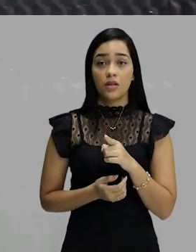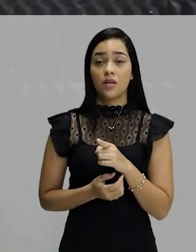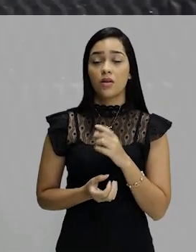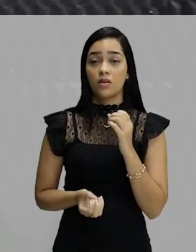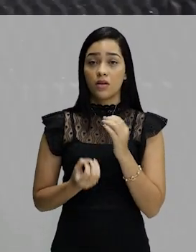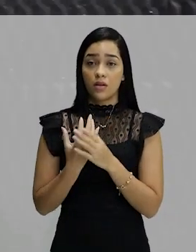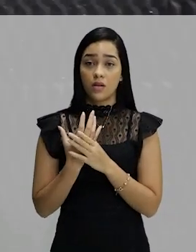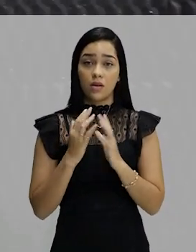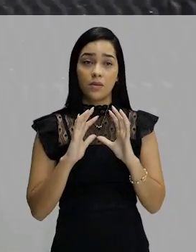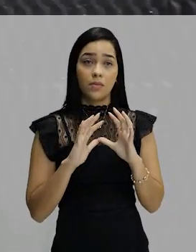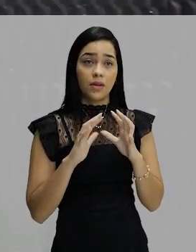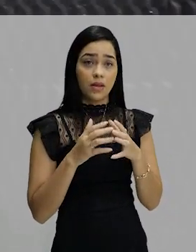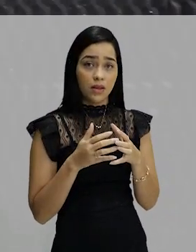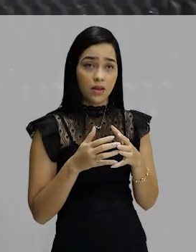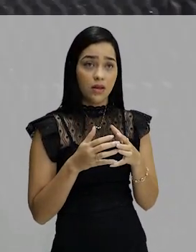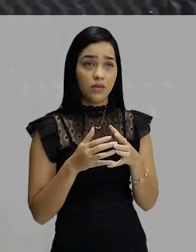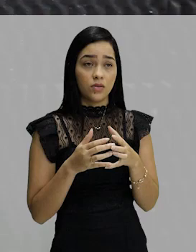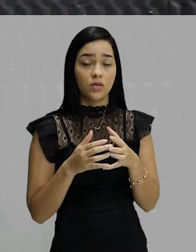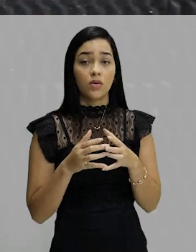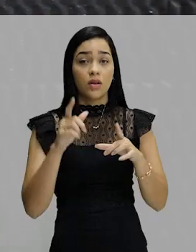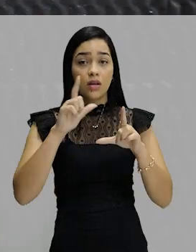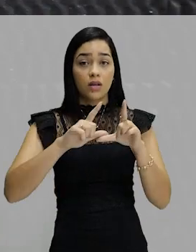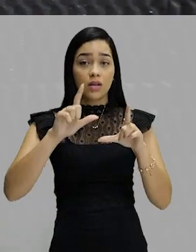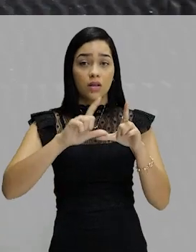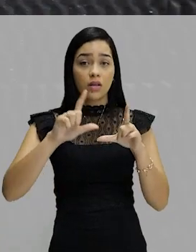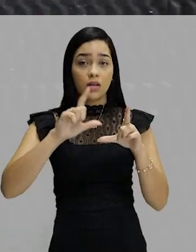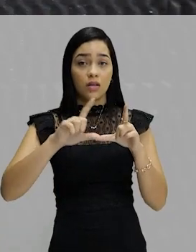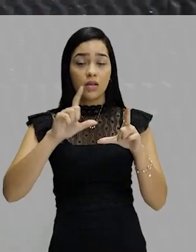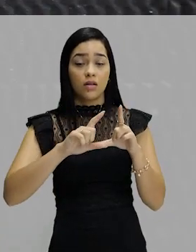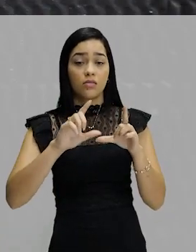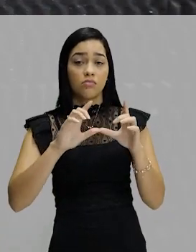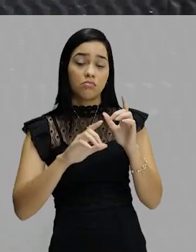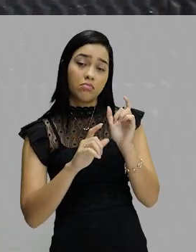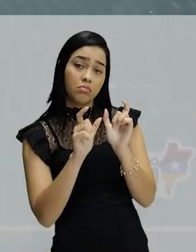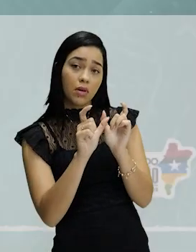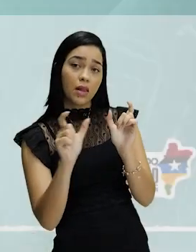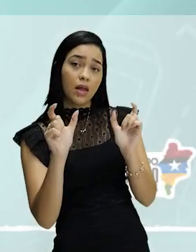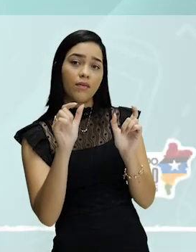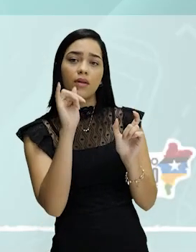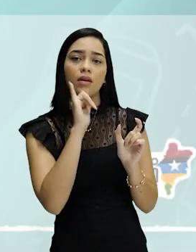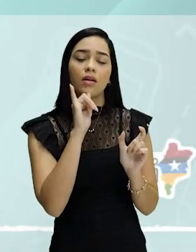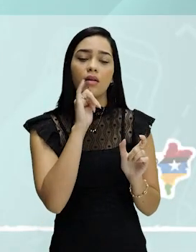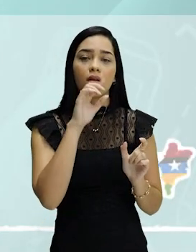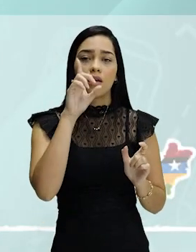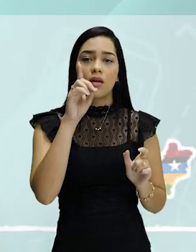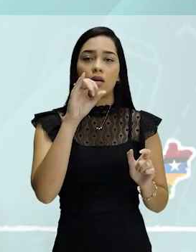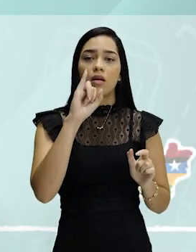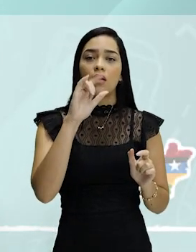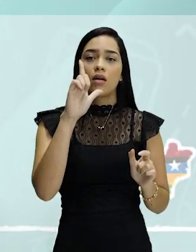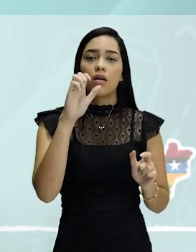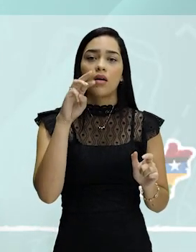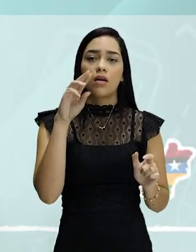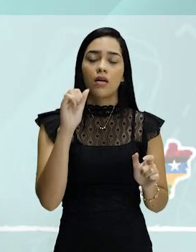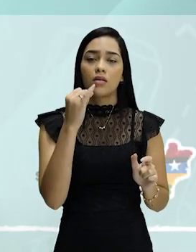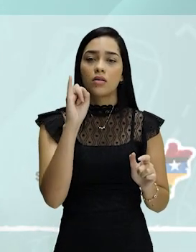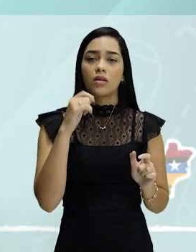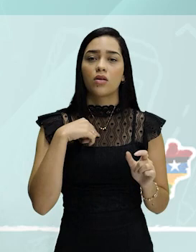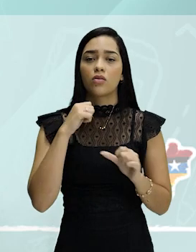você forma palavras com as letras de uma determinada palavra. Por exemplo, dilema. Se eu